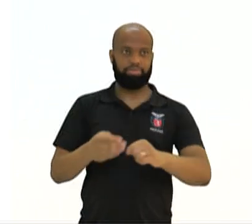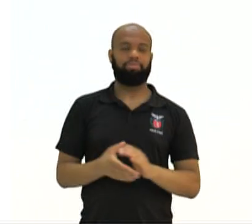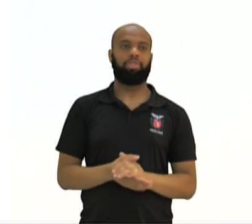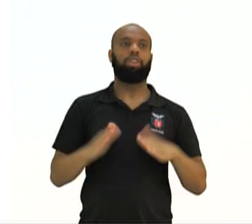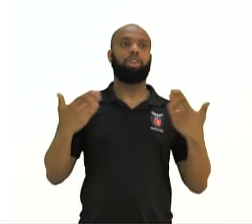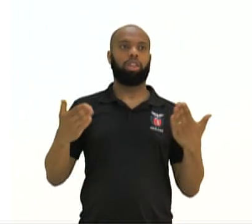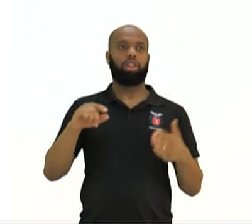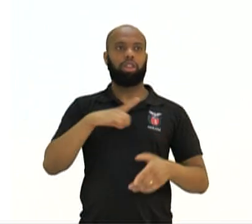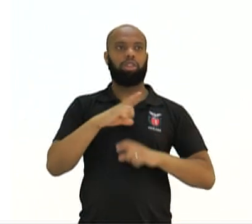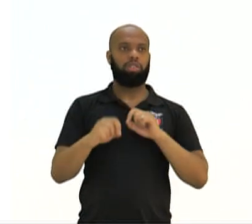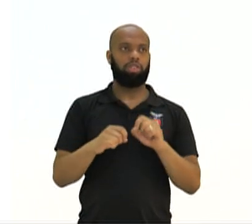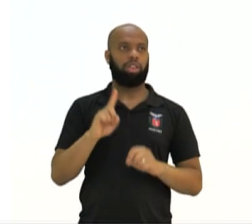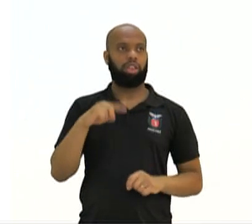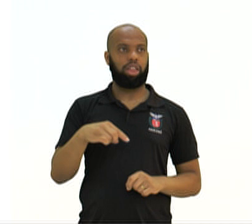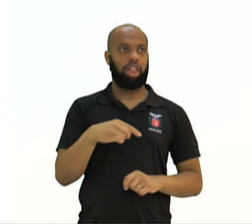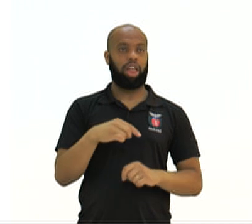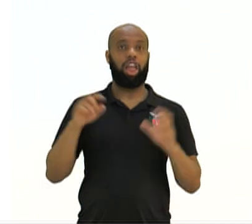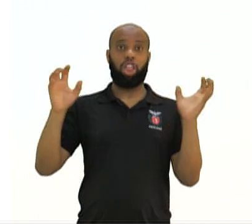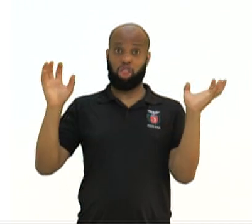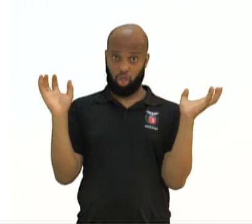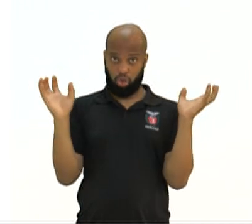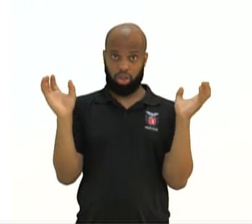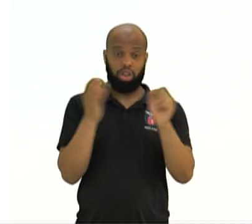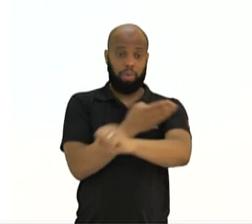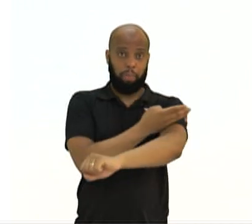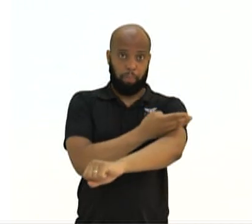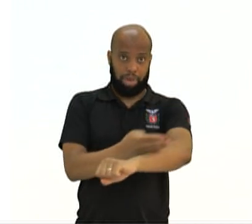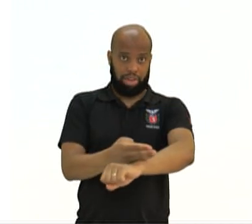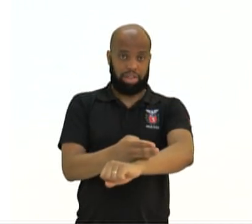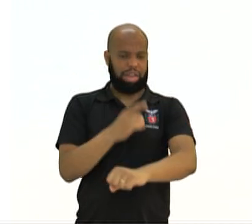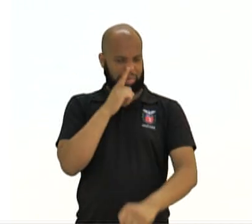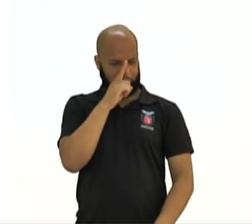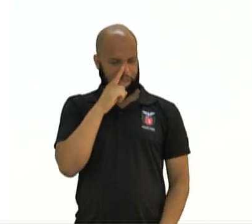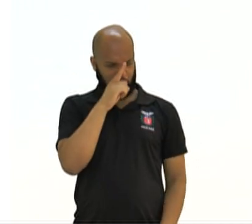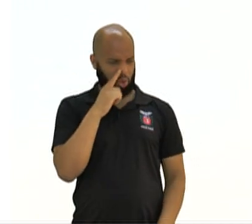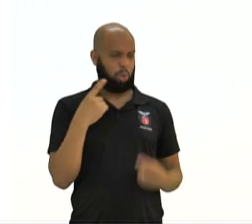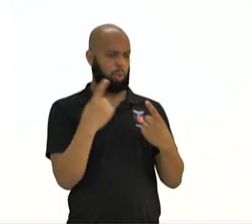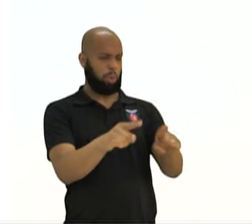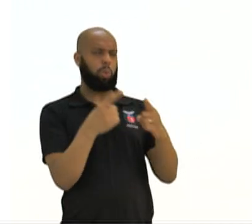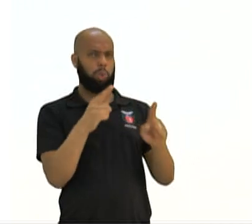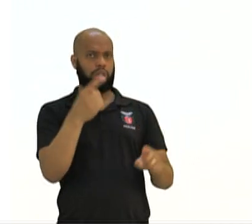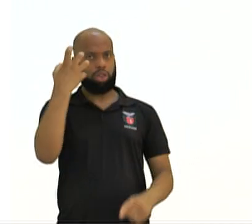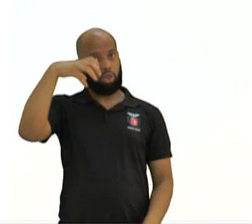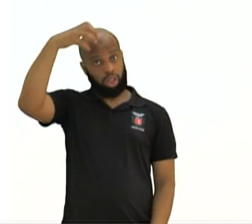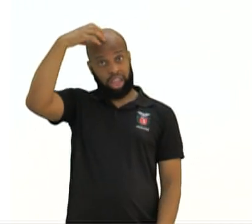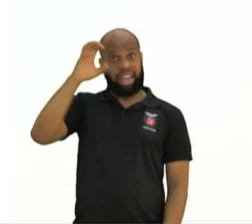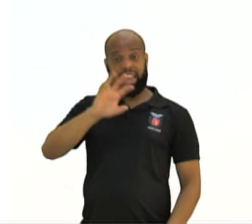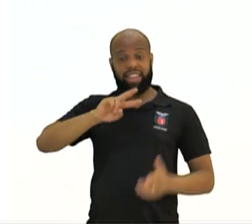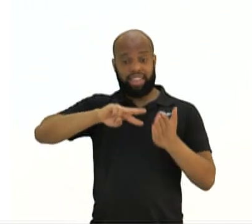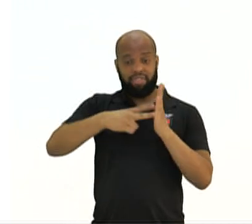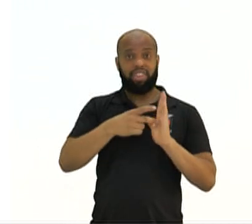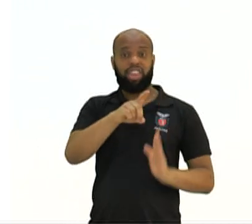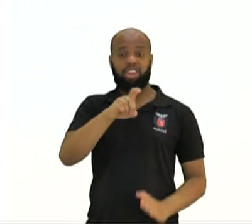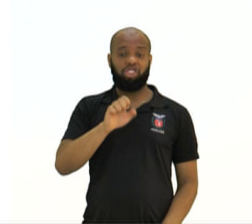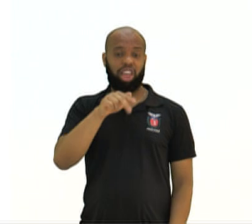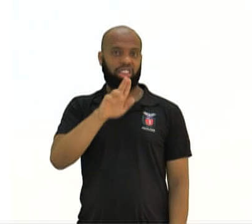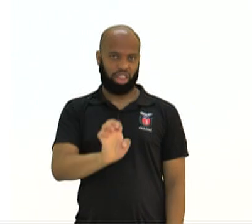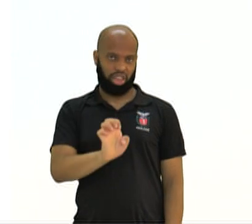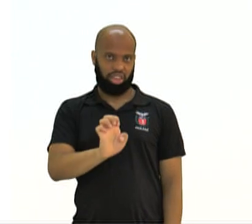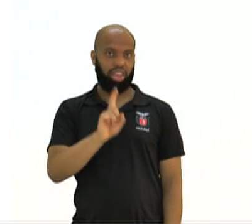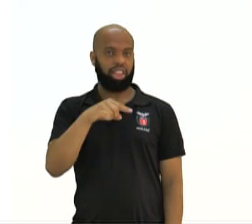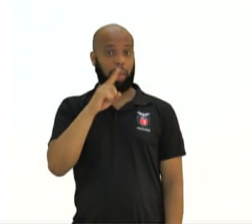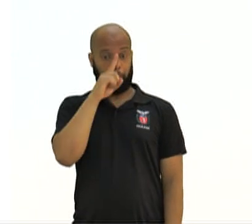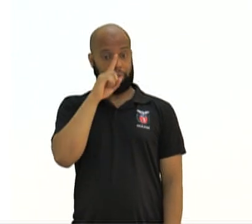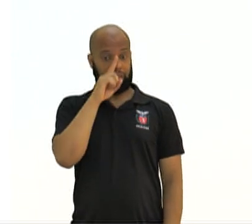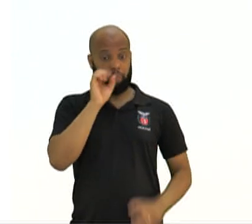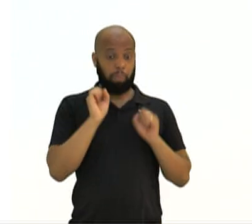Então, a torre está ameaçando o rei. Isso é um xeque, ou seja, uma simples ameaça em